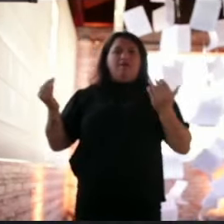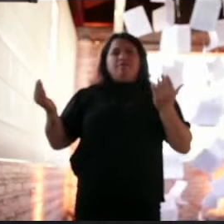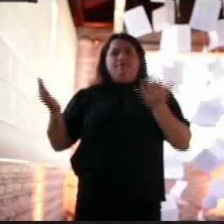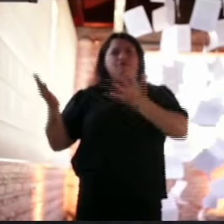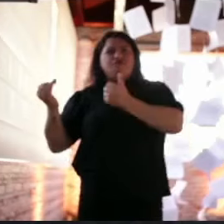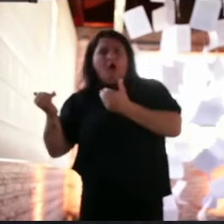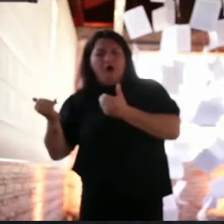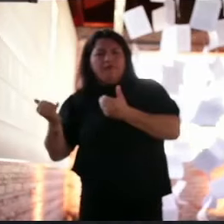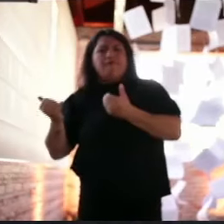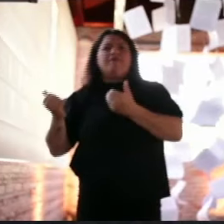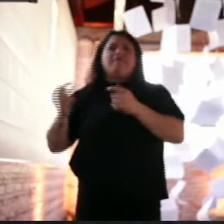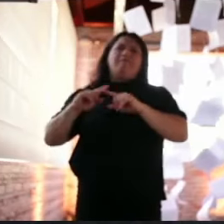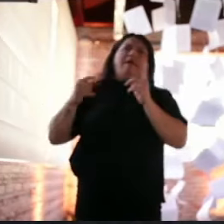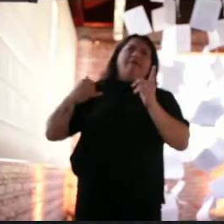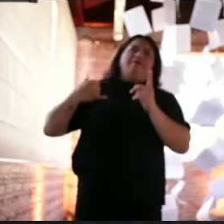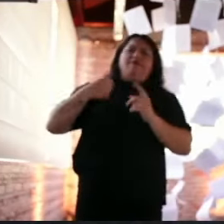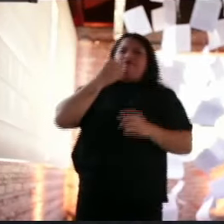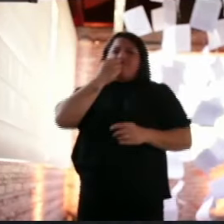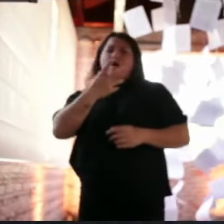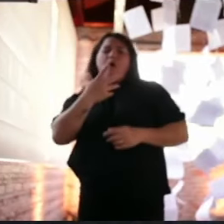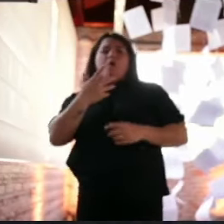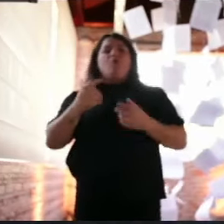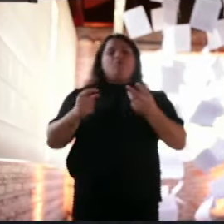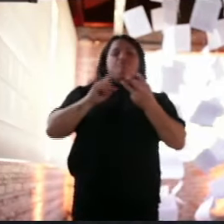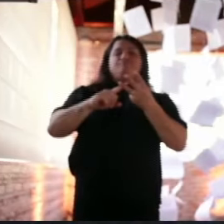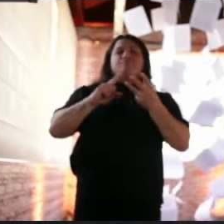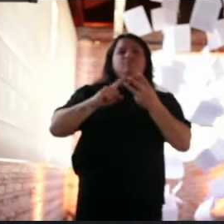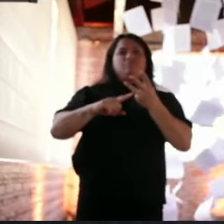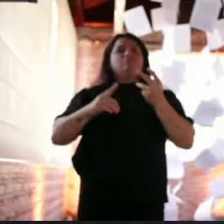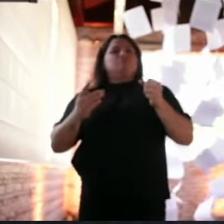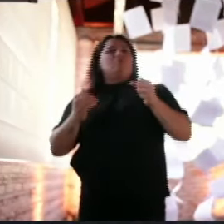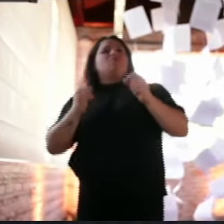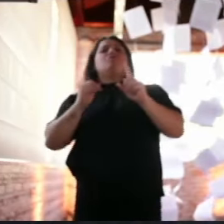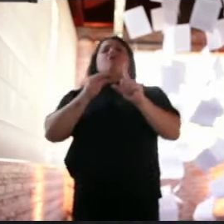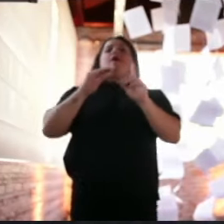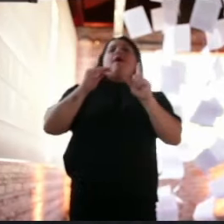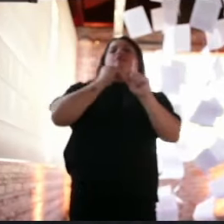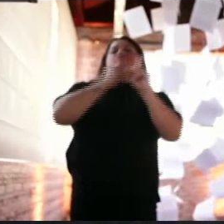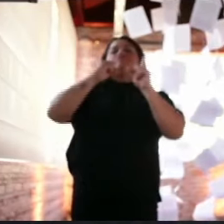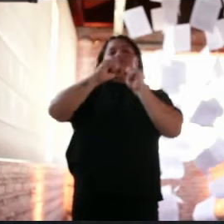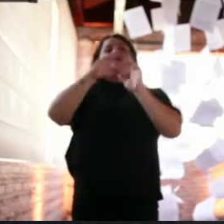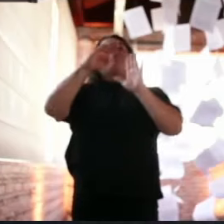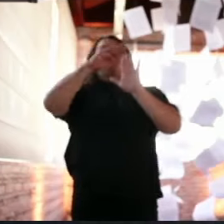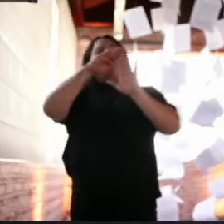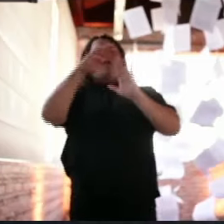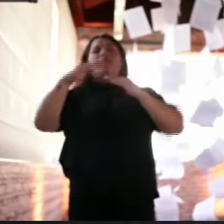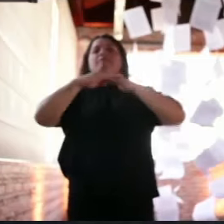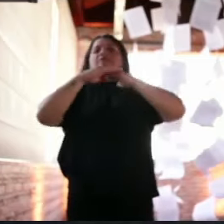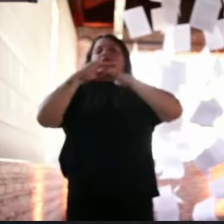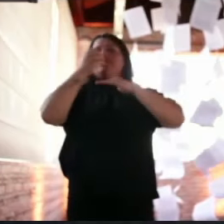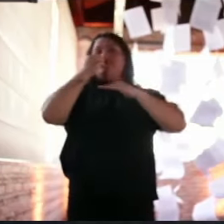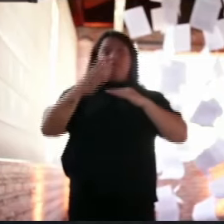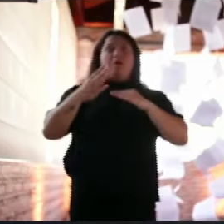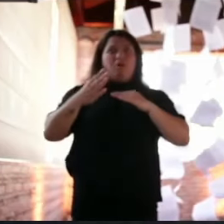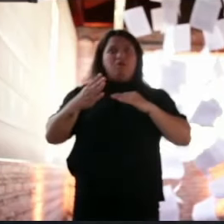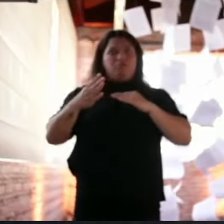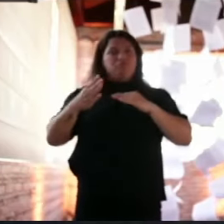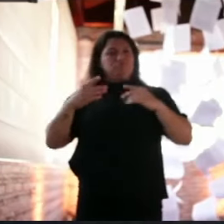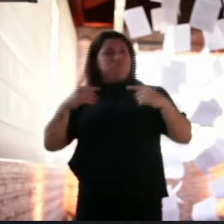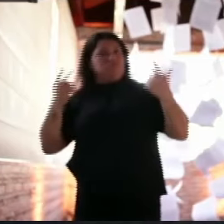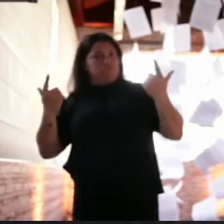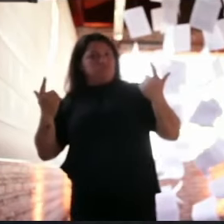fazer tudo ela é branca de classe média alta ela é casada é heterossexual não vamos